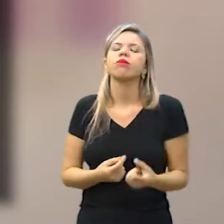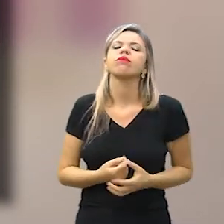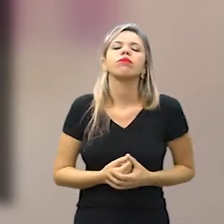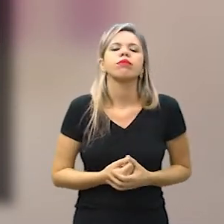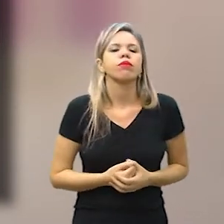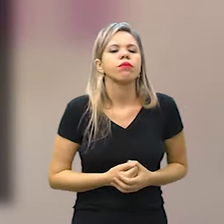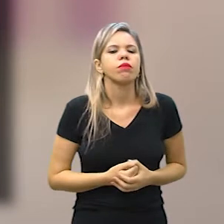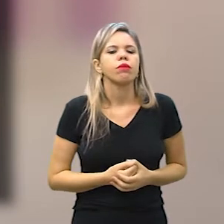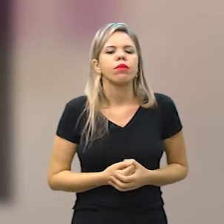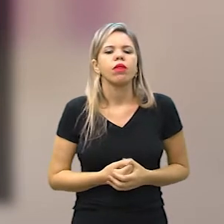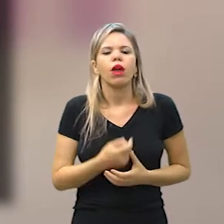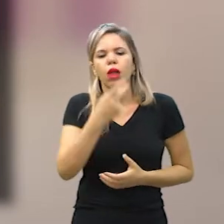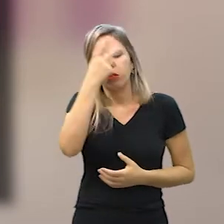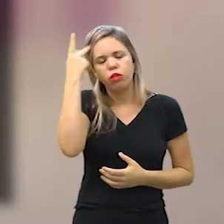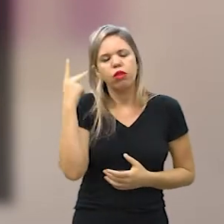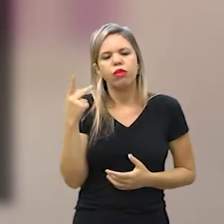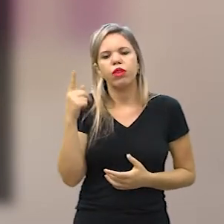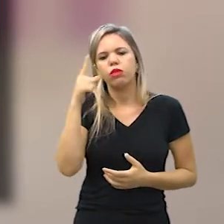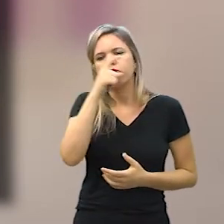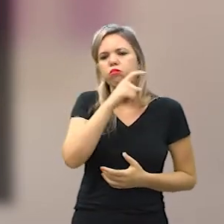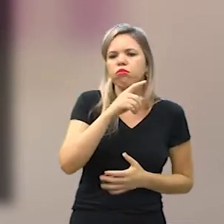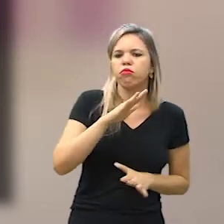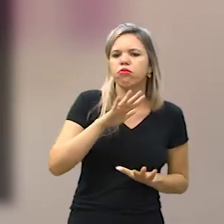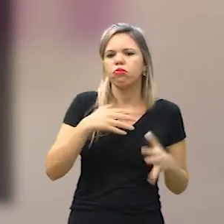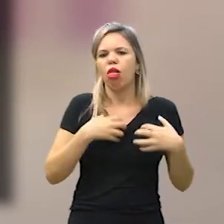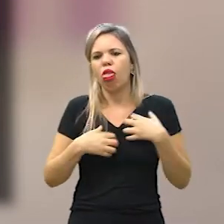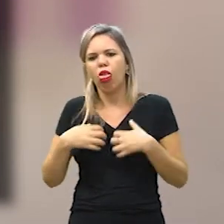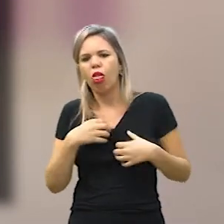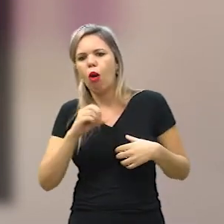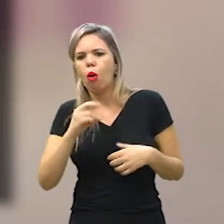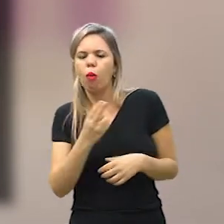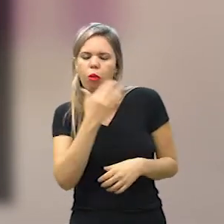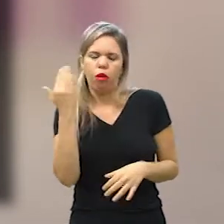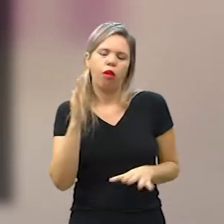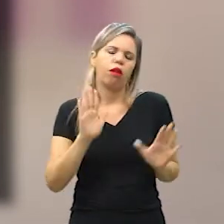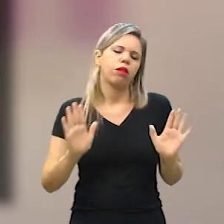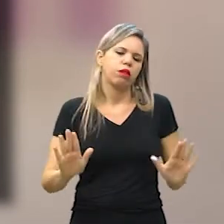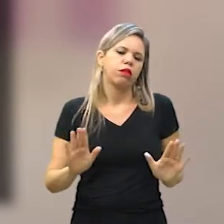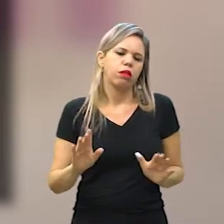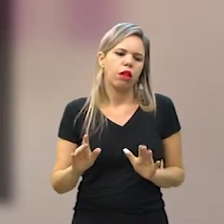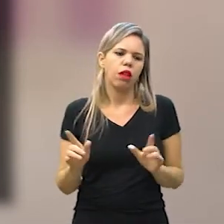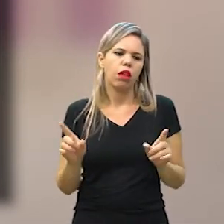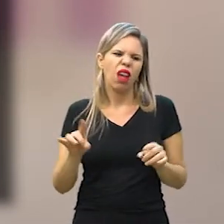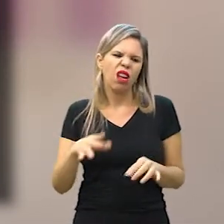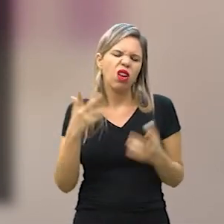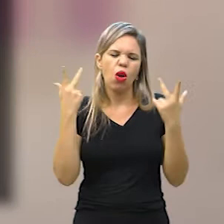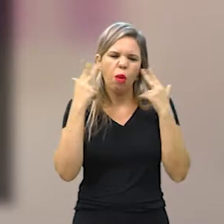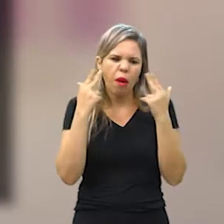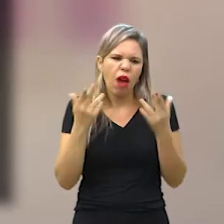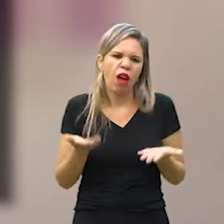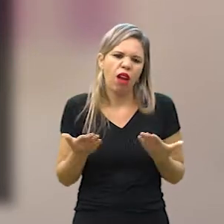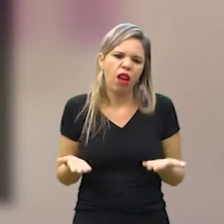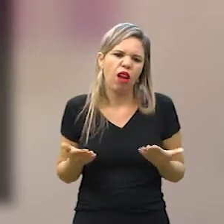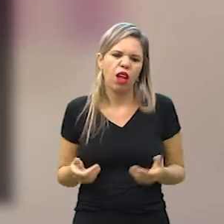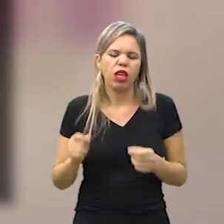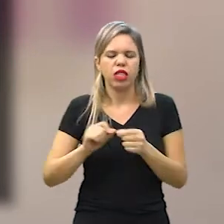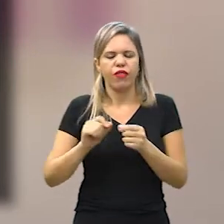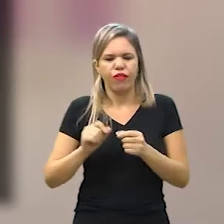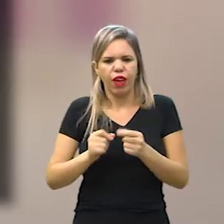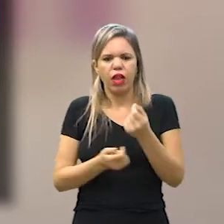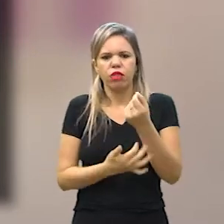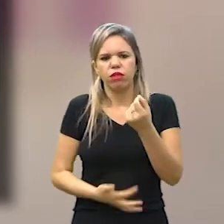ela leva a complicação maior ou a óbito. Geralmente, ela é de evolução benigna, né? Então, você faz